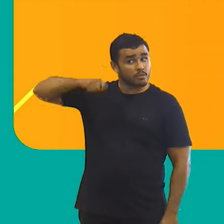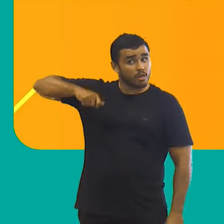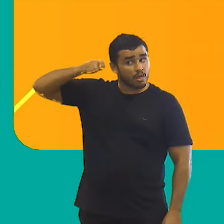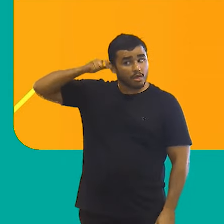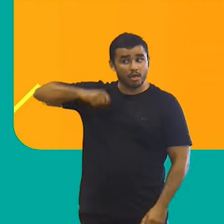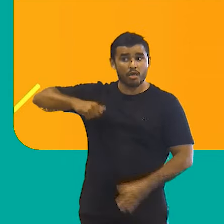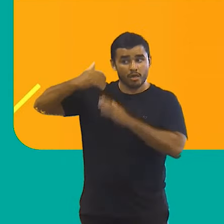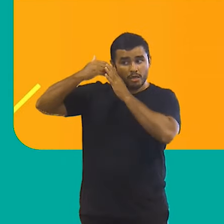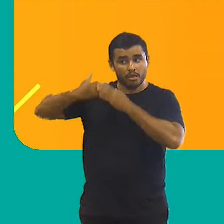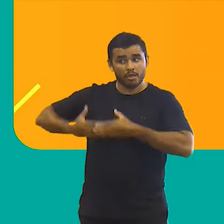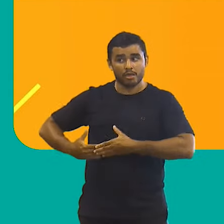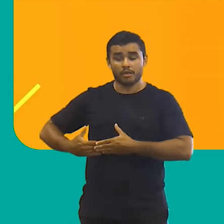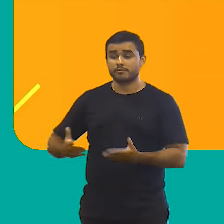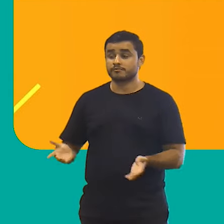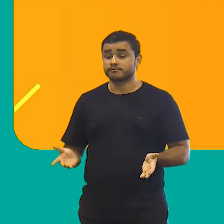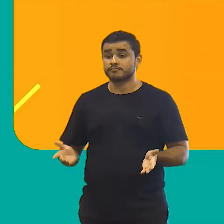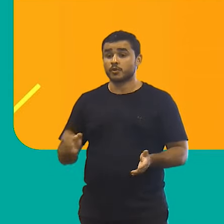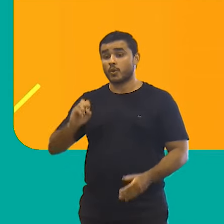secador de cabelo?